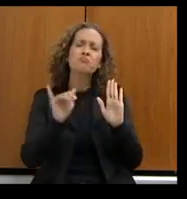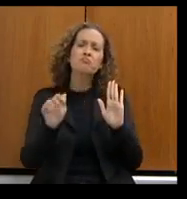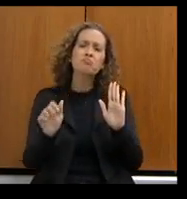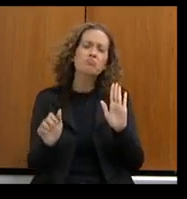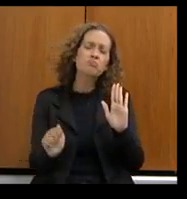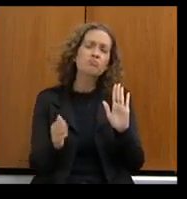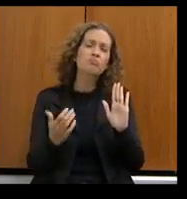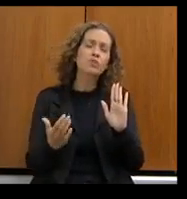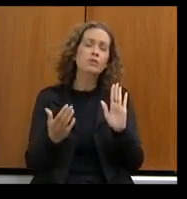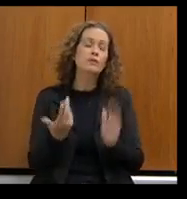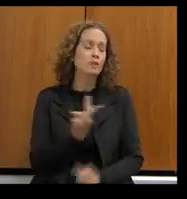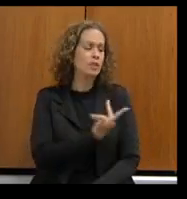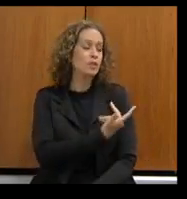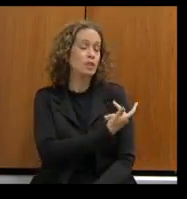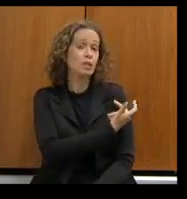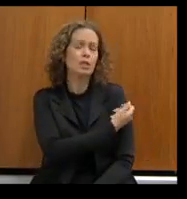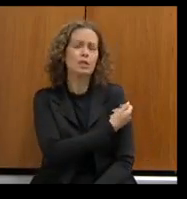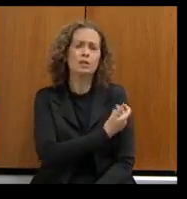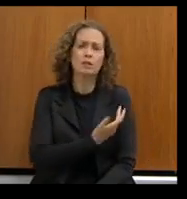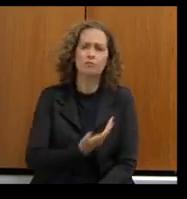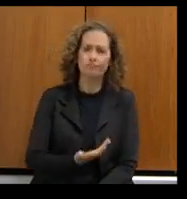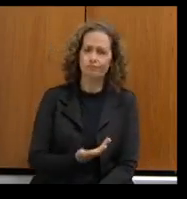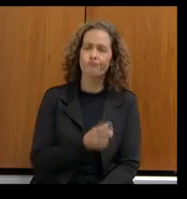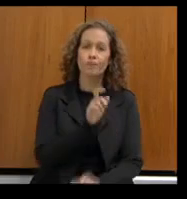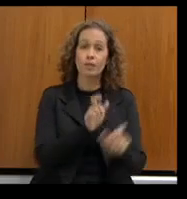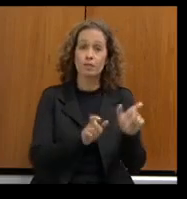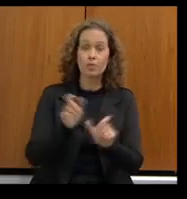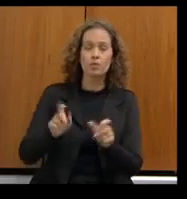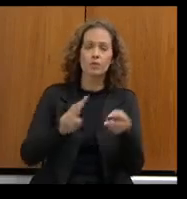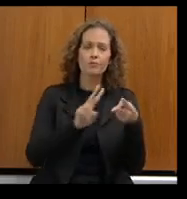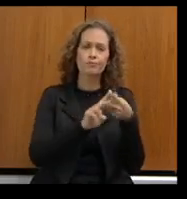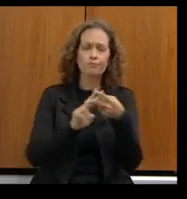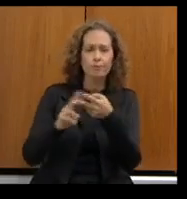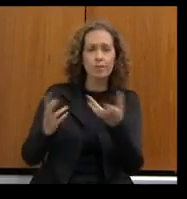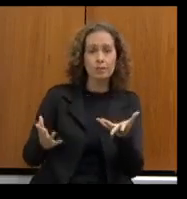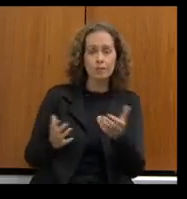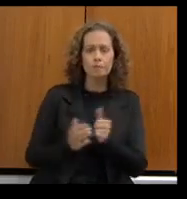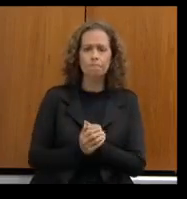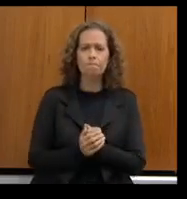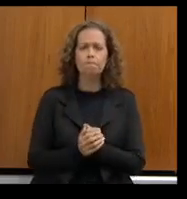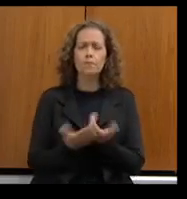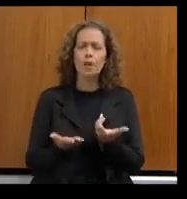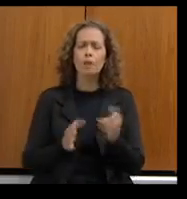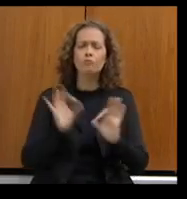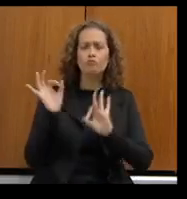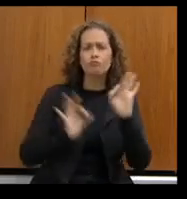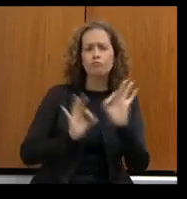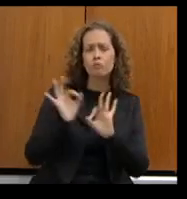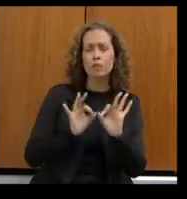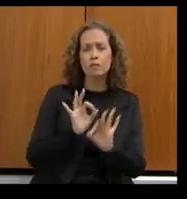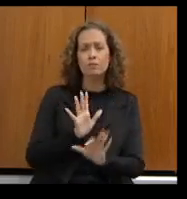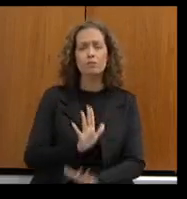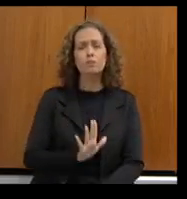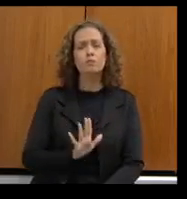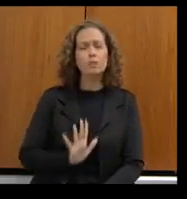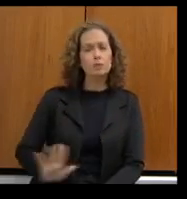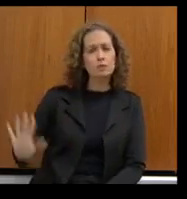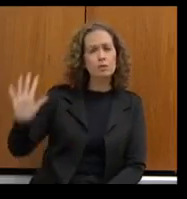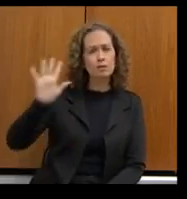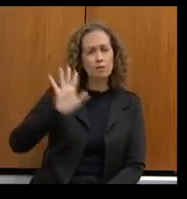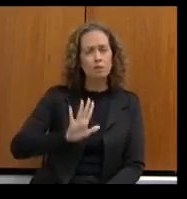no estado de Minas Gerais seguindo o Plano Nacional de vacinação e também a luz